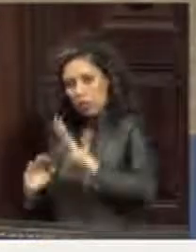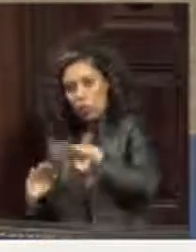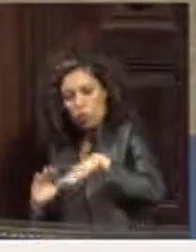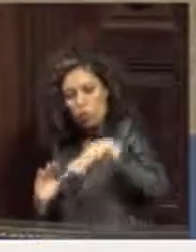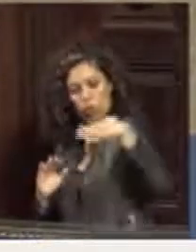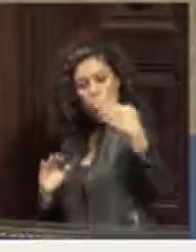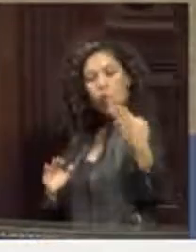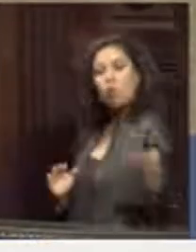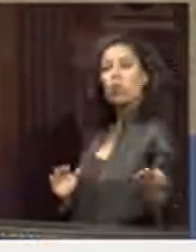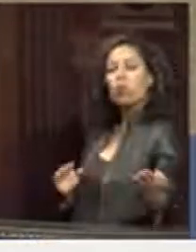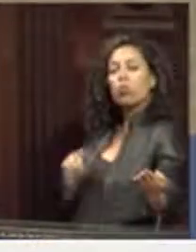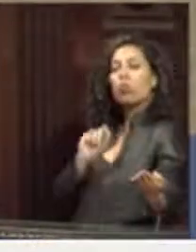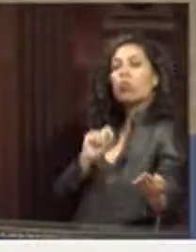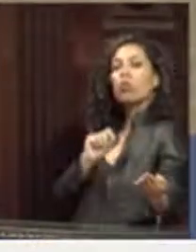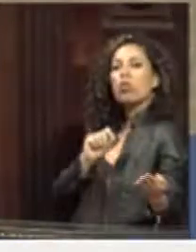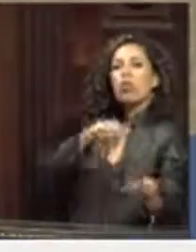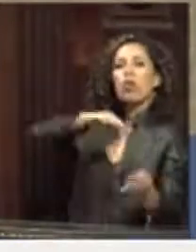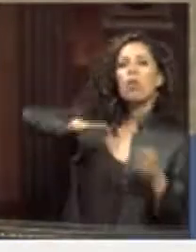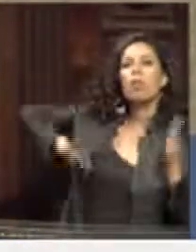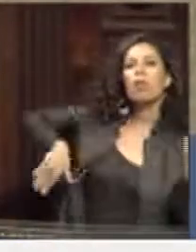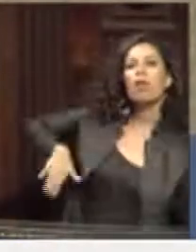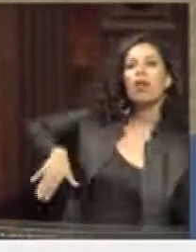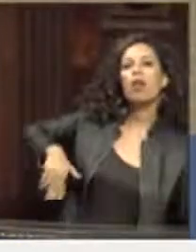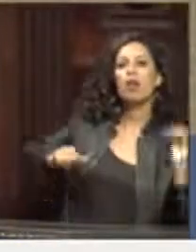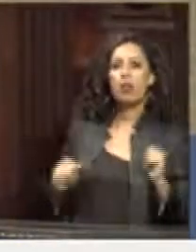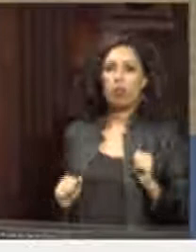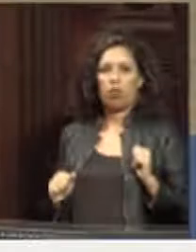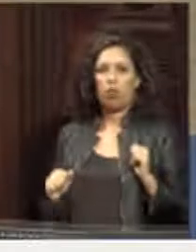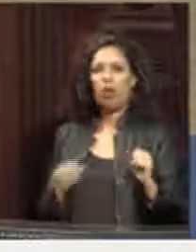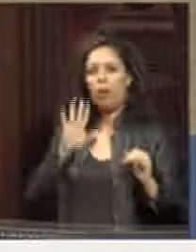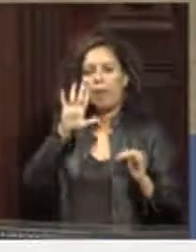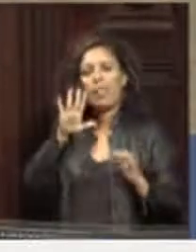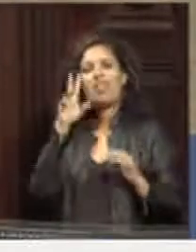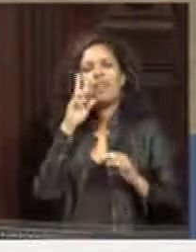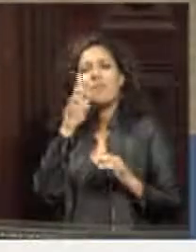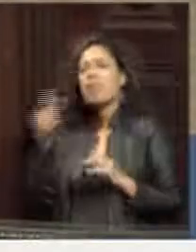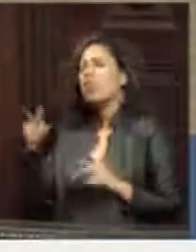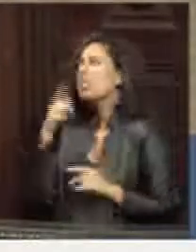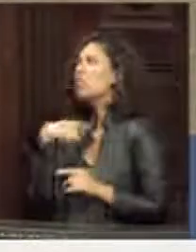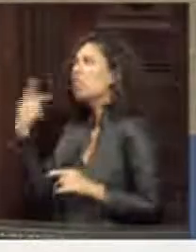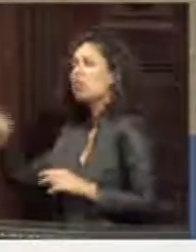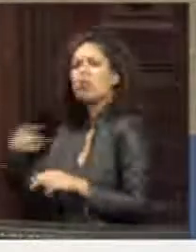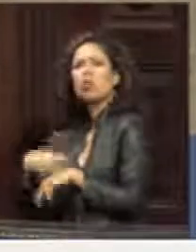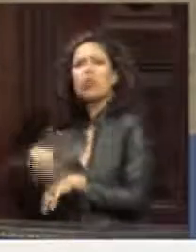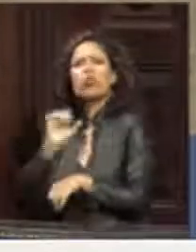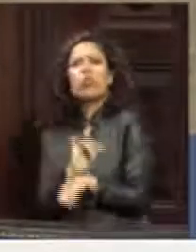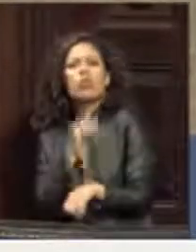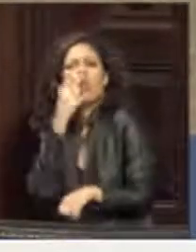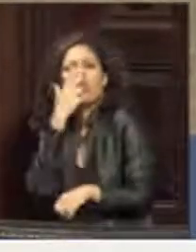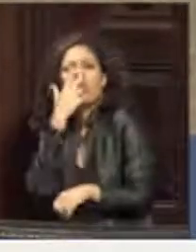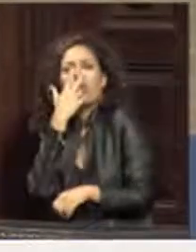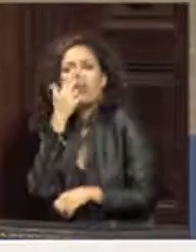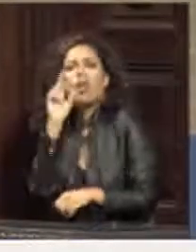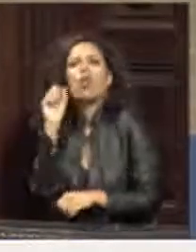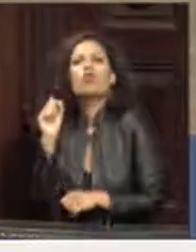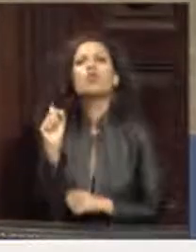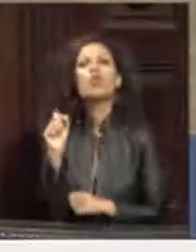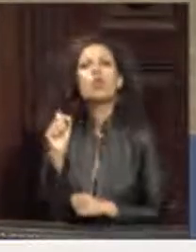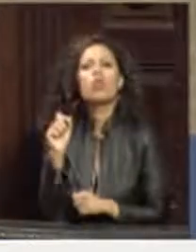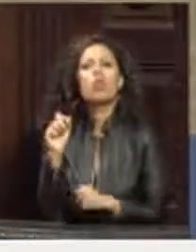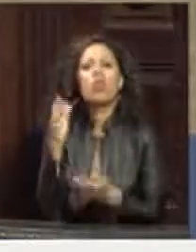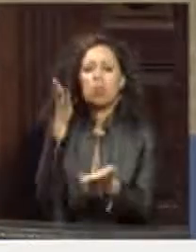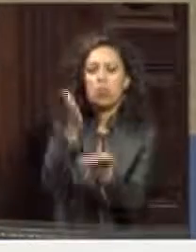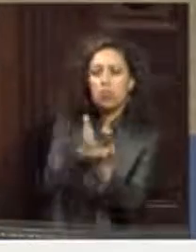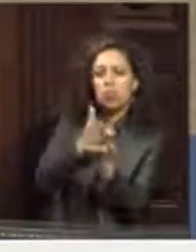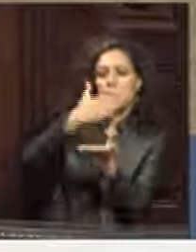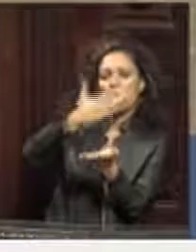segregação dessa comunidade, impacto econômico, nada disso foi medido. Da mesma